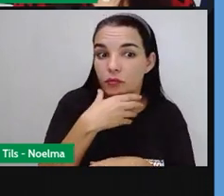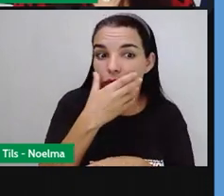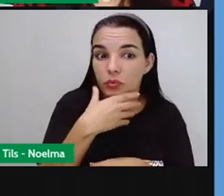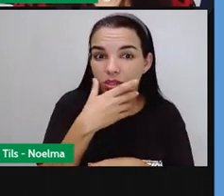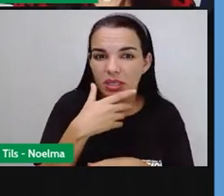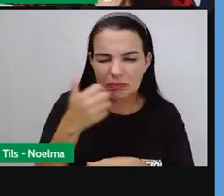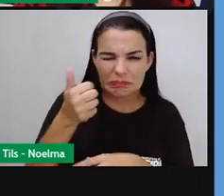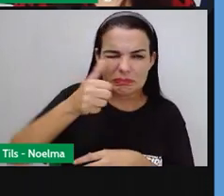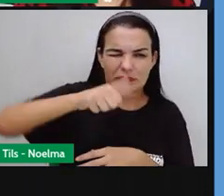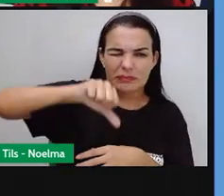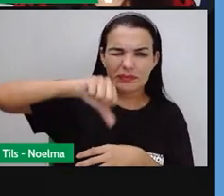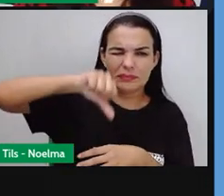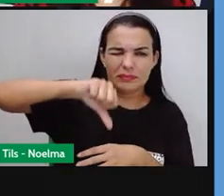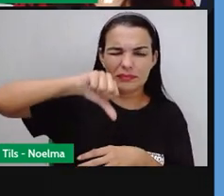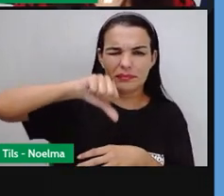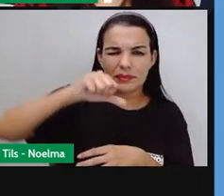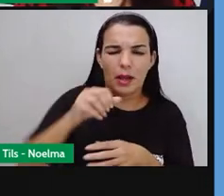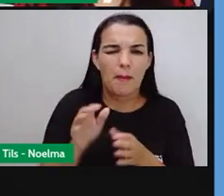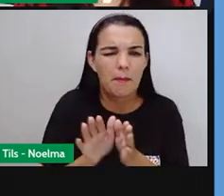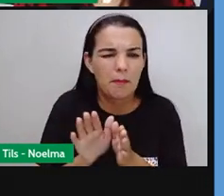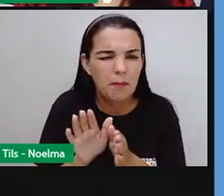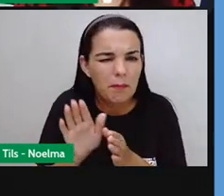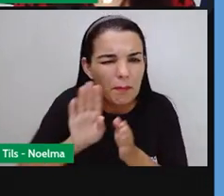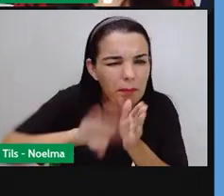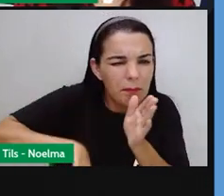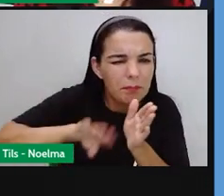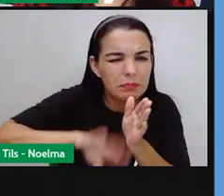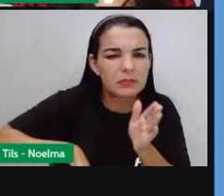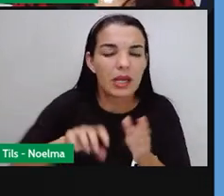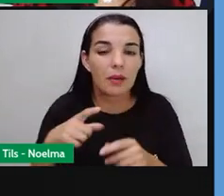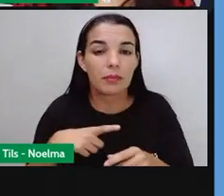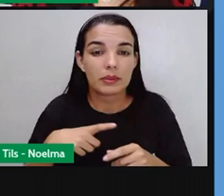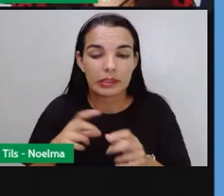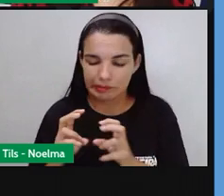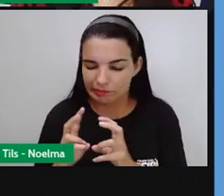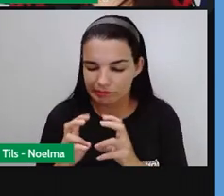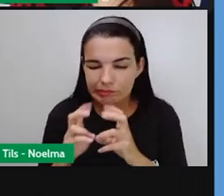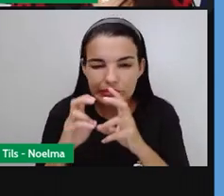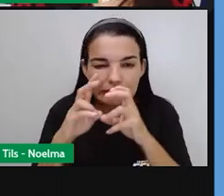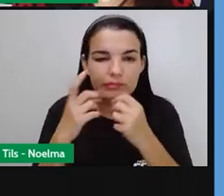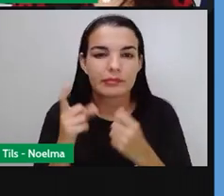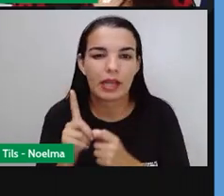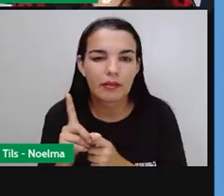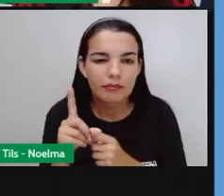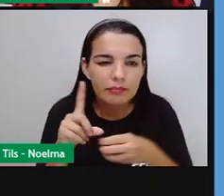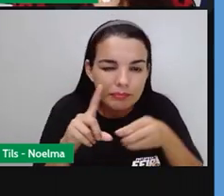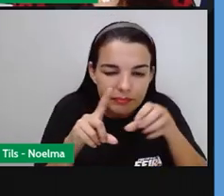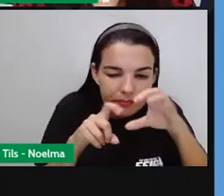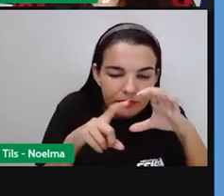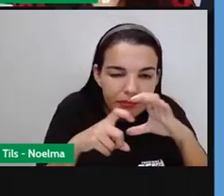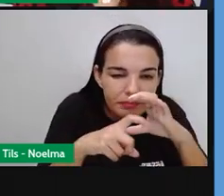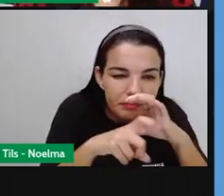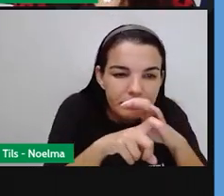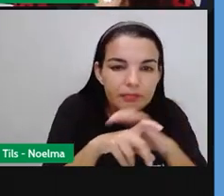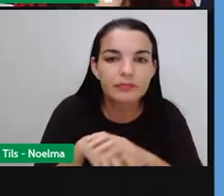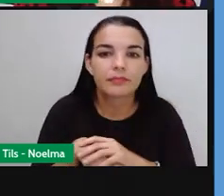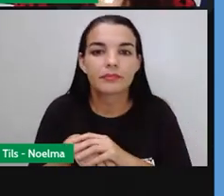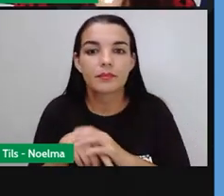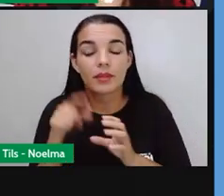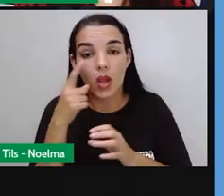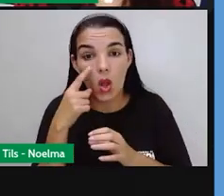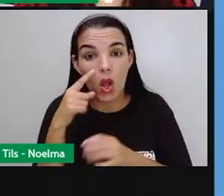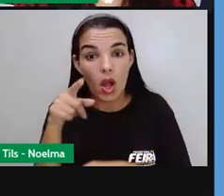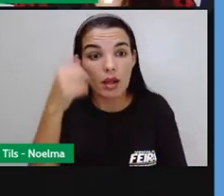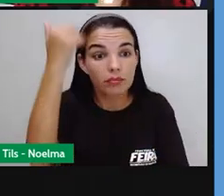apodrecida, né? Onde há proliferação ali de fungos, de bactérias, né? A madeira queimando também